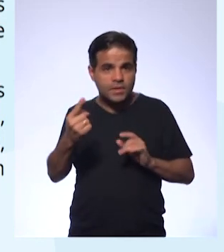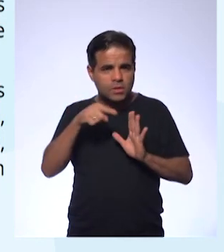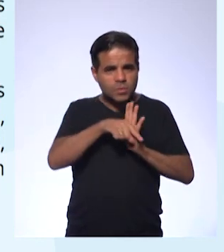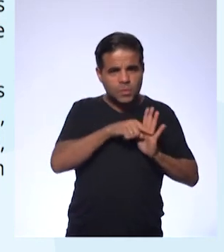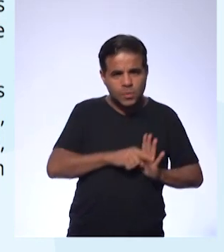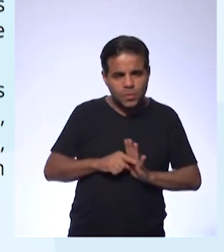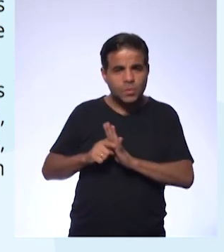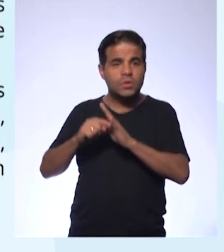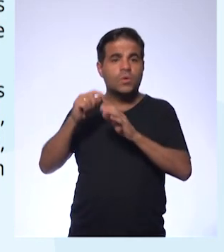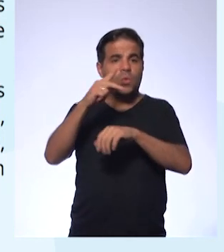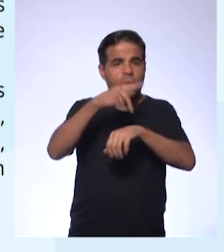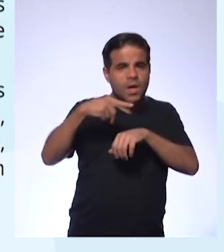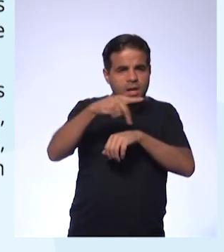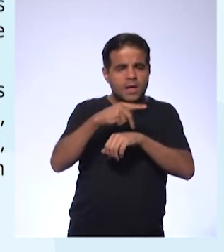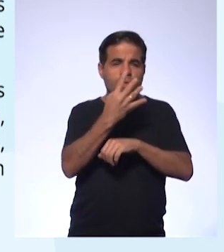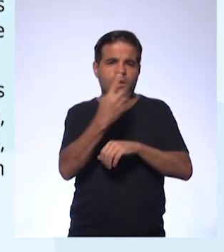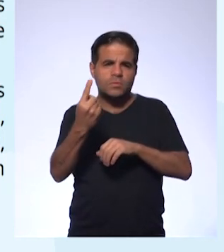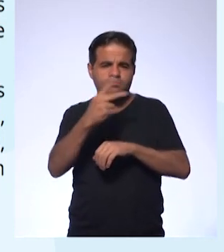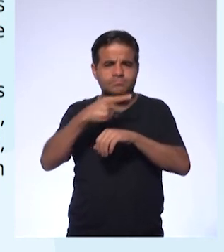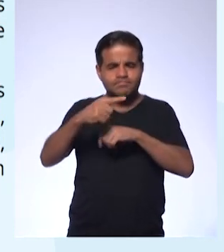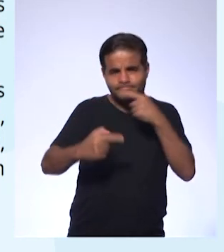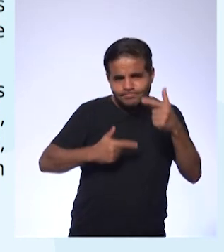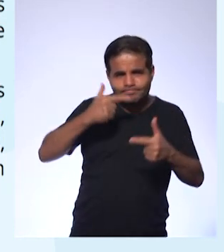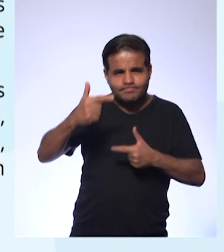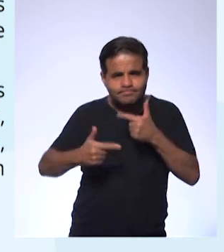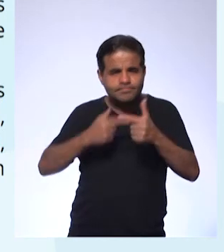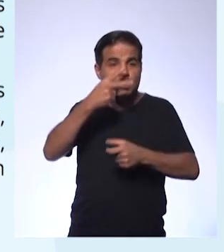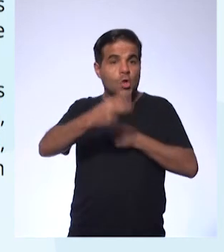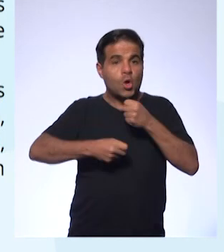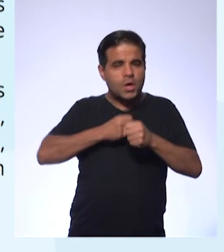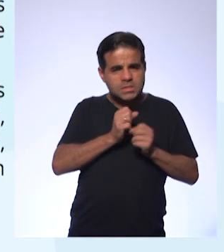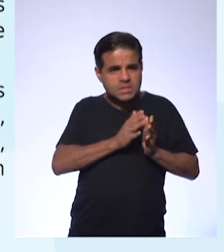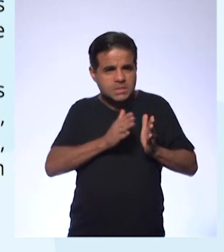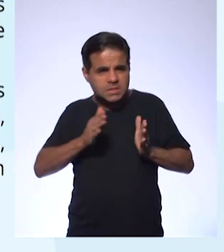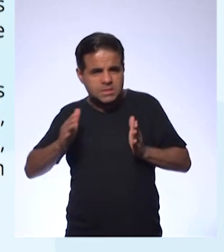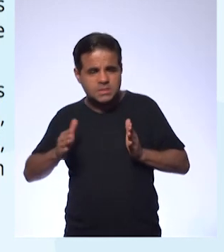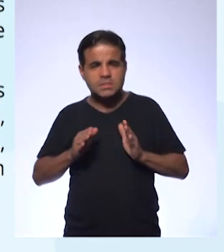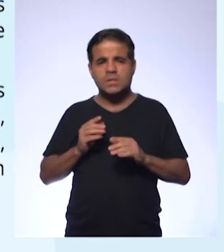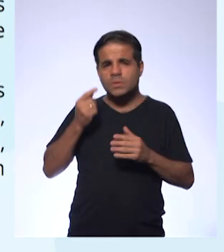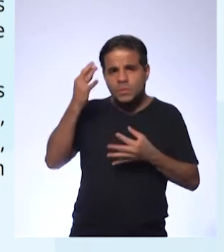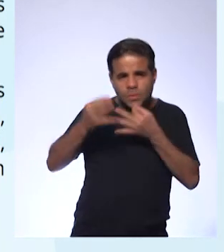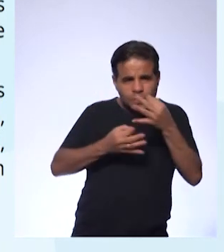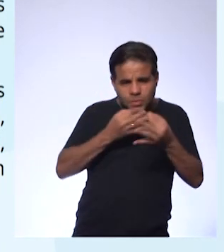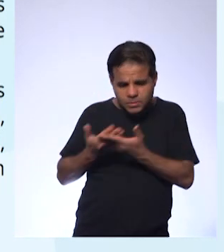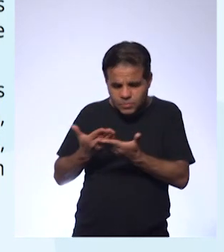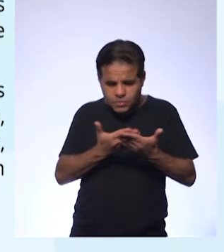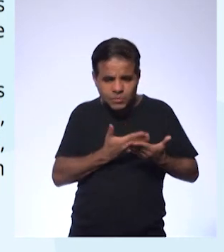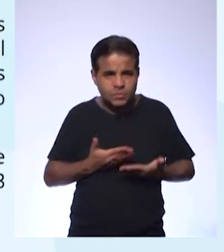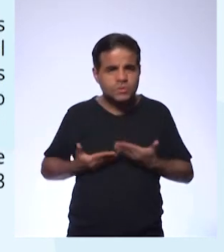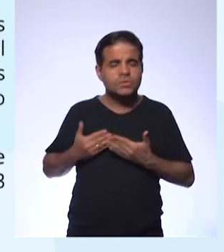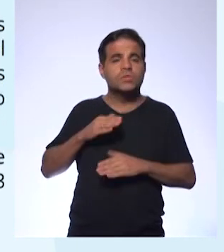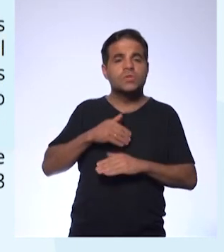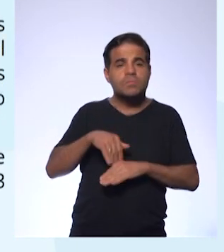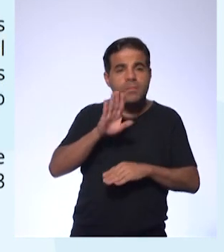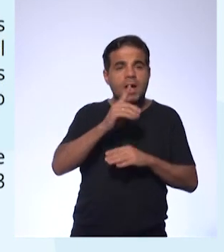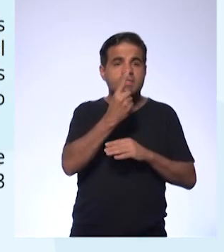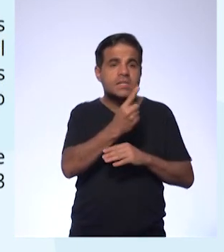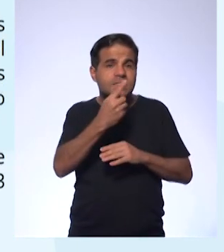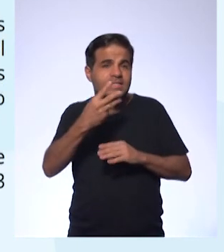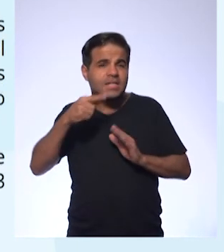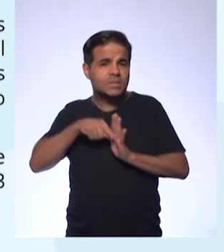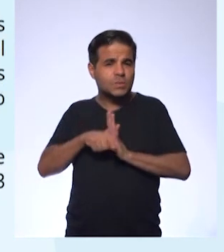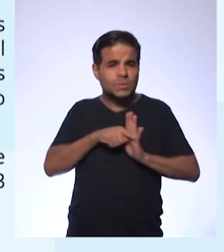de 40 países que trabalharam durante 2 anos com a contribuição de mais de